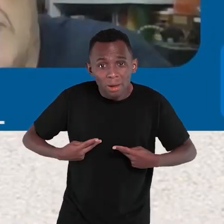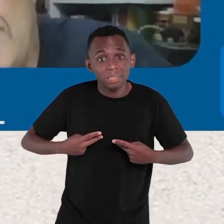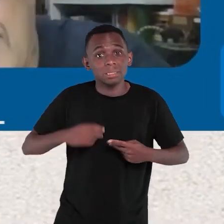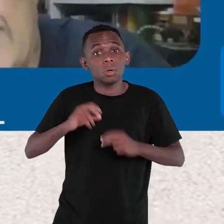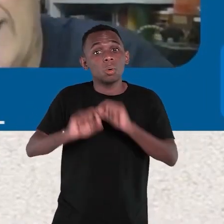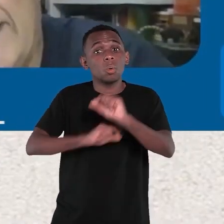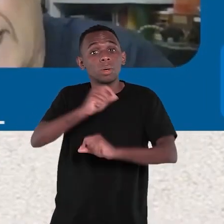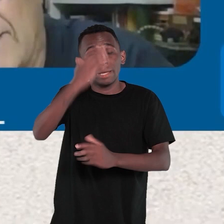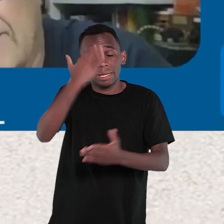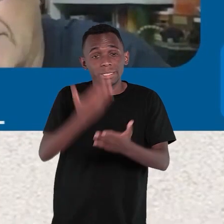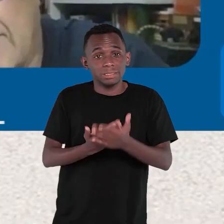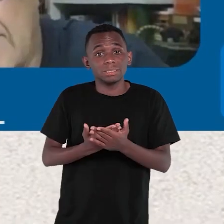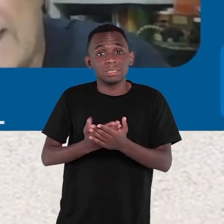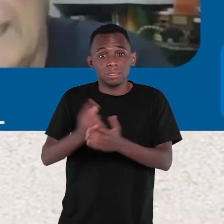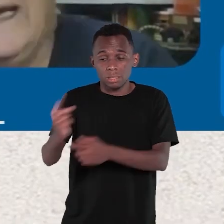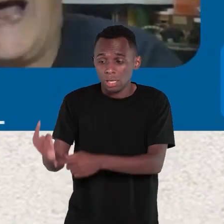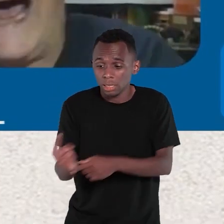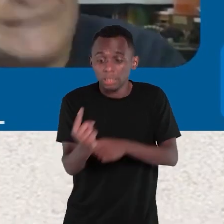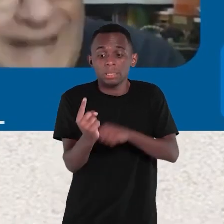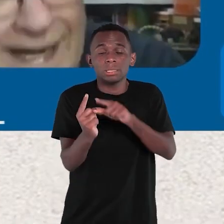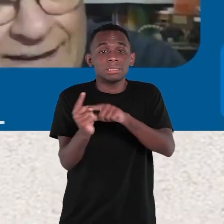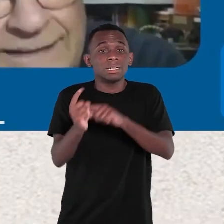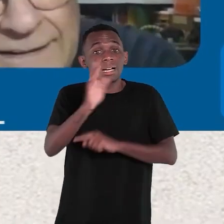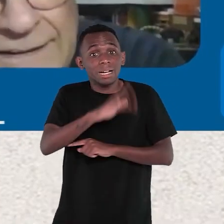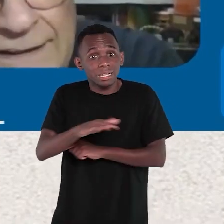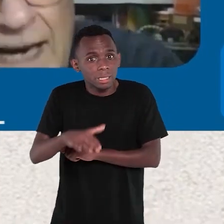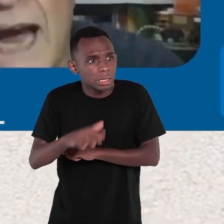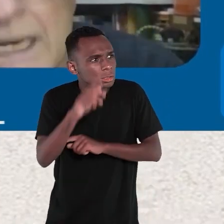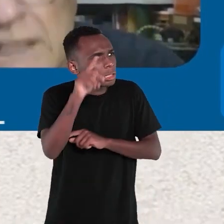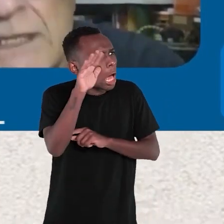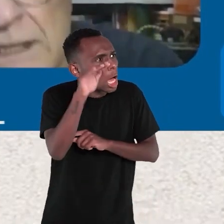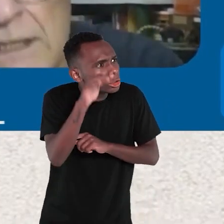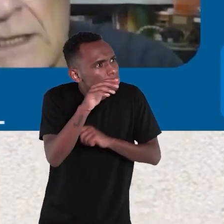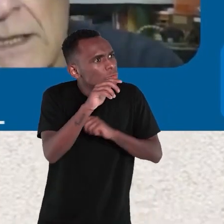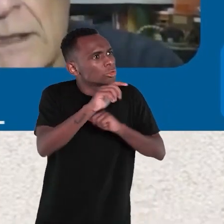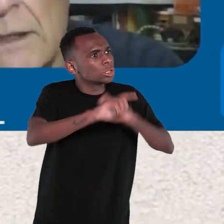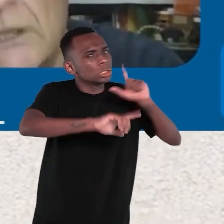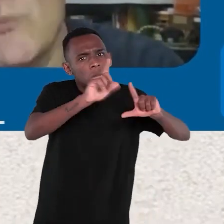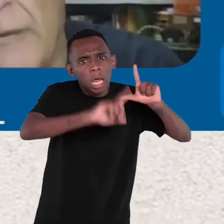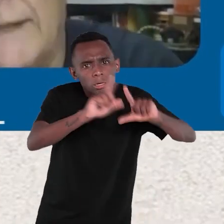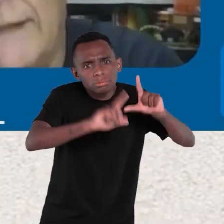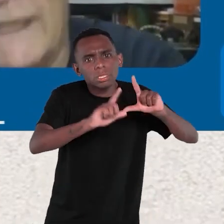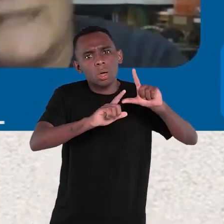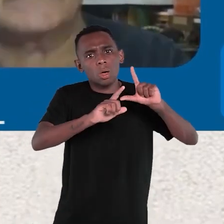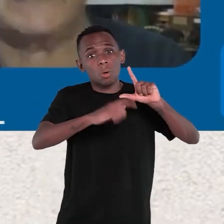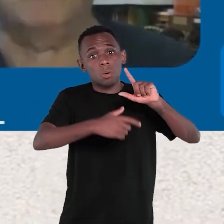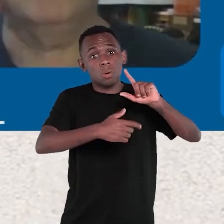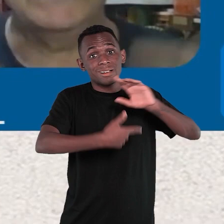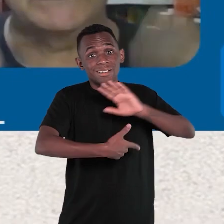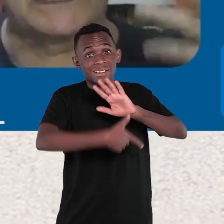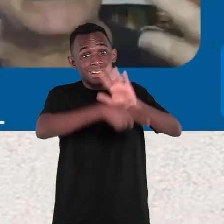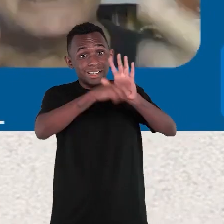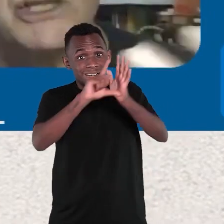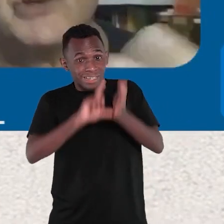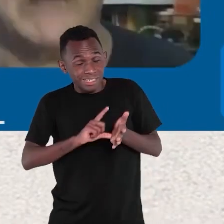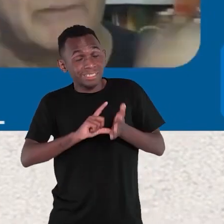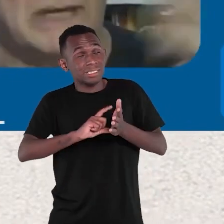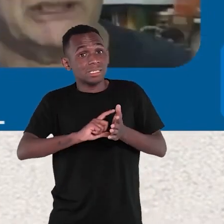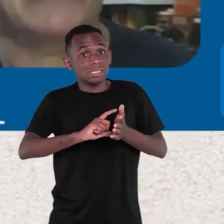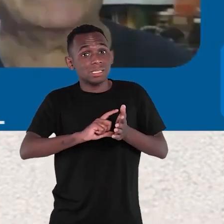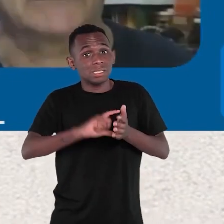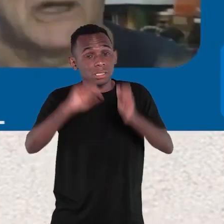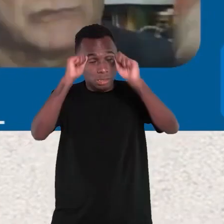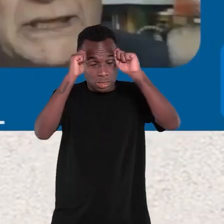que submeter crianças a telas antes de submetê-las ao exercício